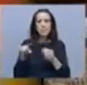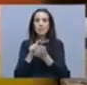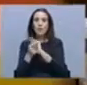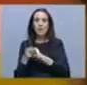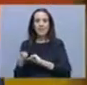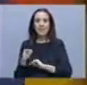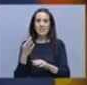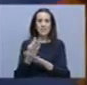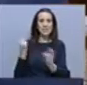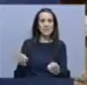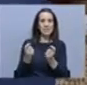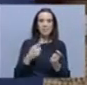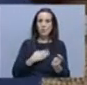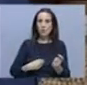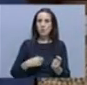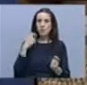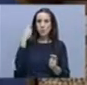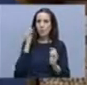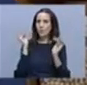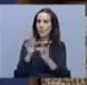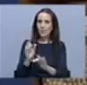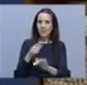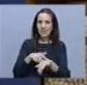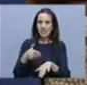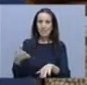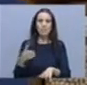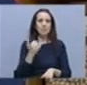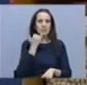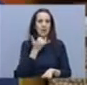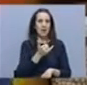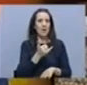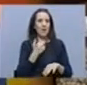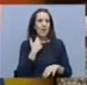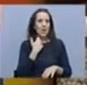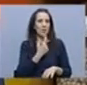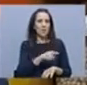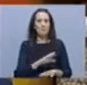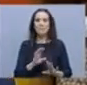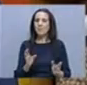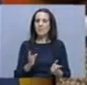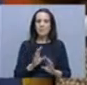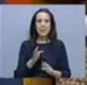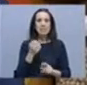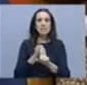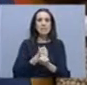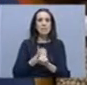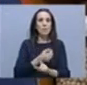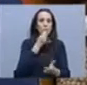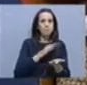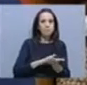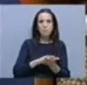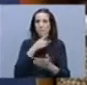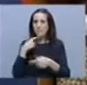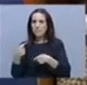fundão nos próximos tempos. Vá ao fundinho? Vá ao fundinho. O que é que nós fazemos? Desafiamos os restaurantes e as pastelarias, estamos a